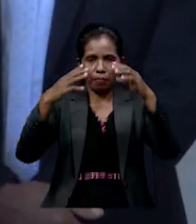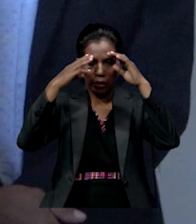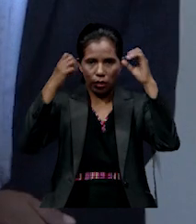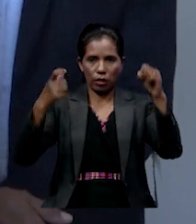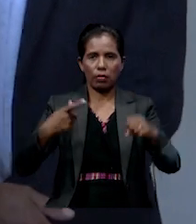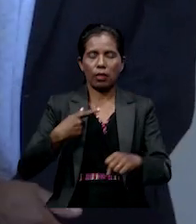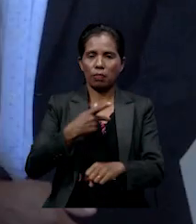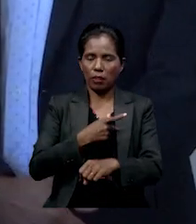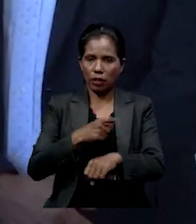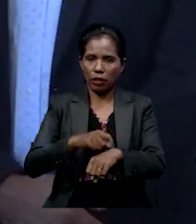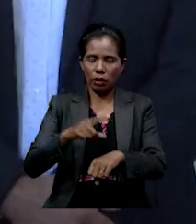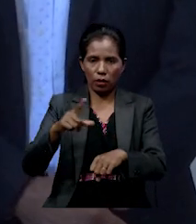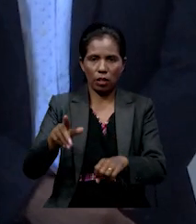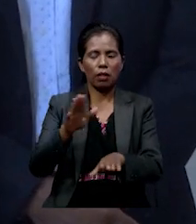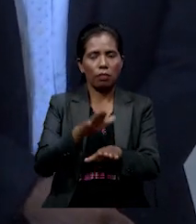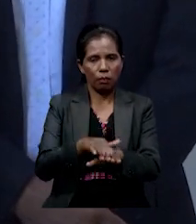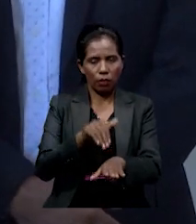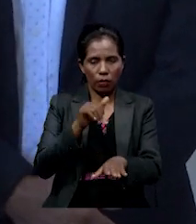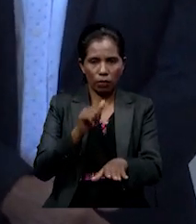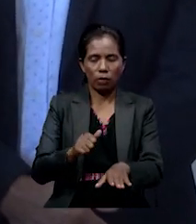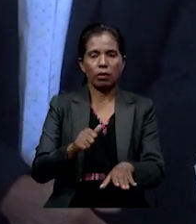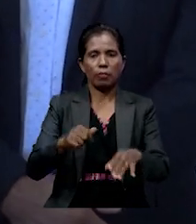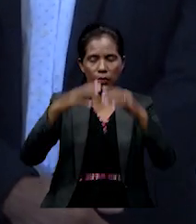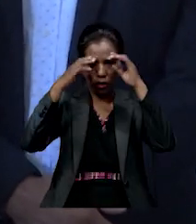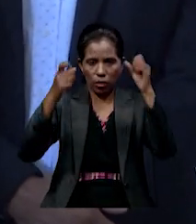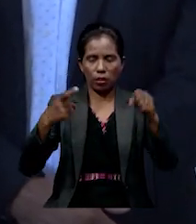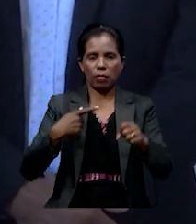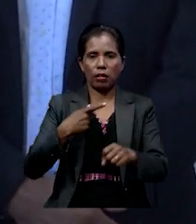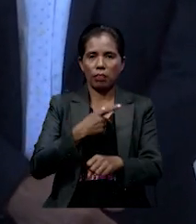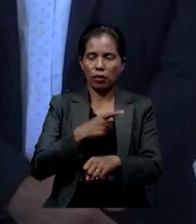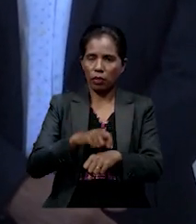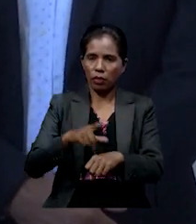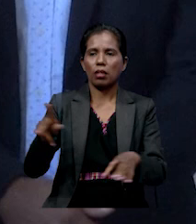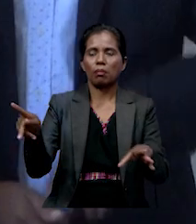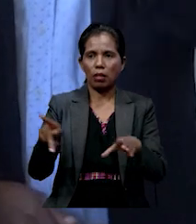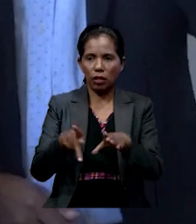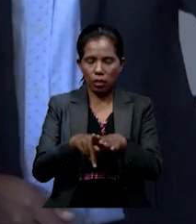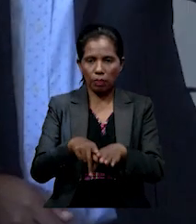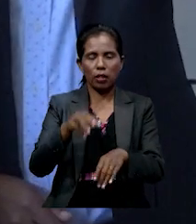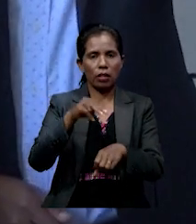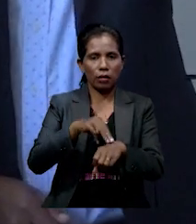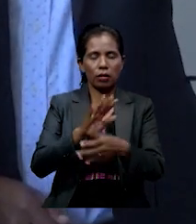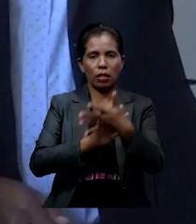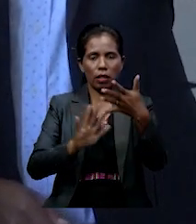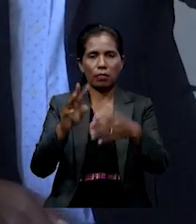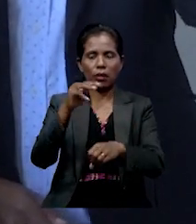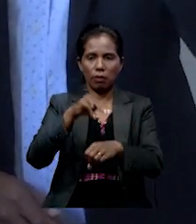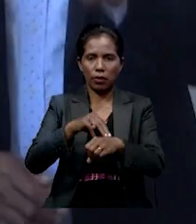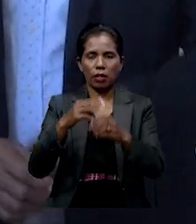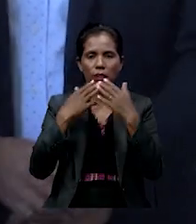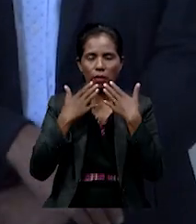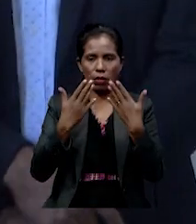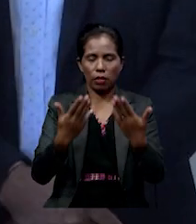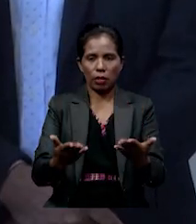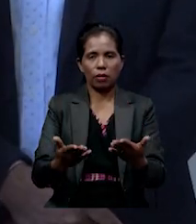atu pela convida presidente do parlamento atu participa e ha cerimônia recessão no